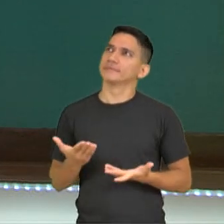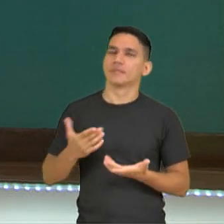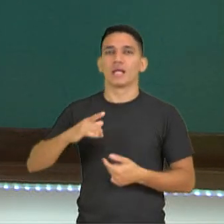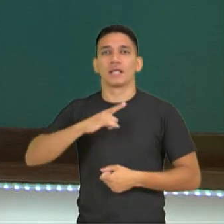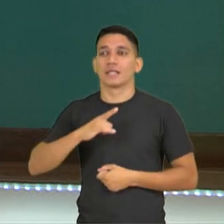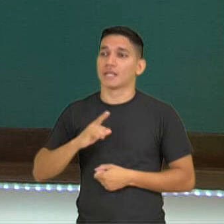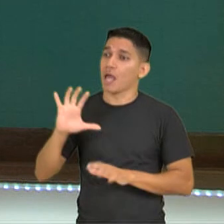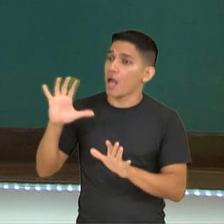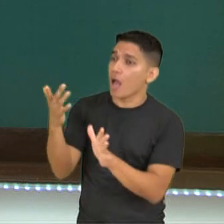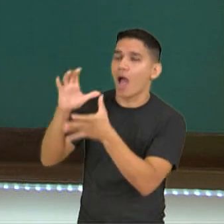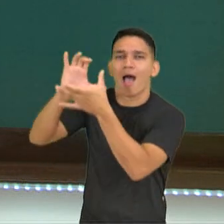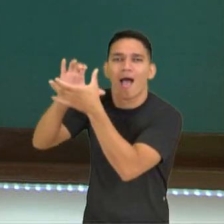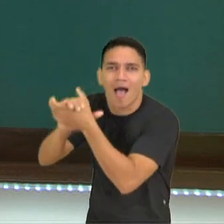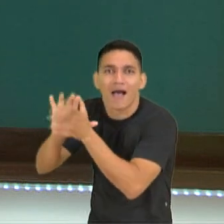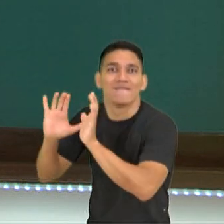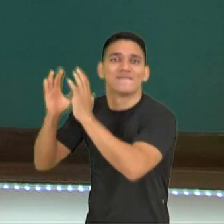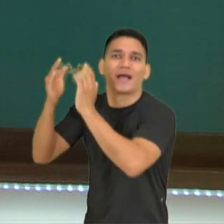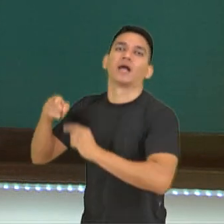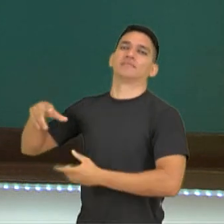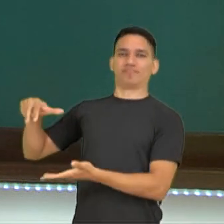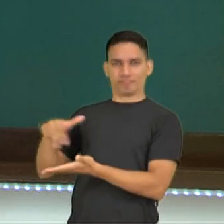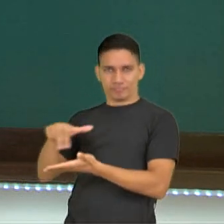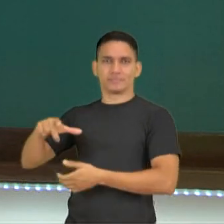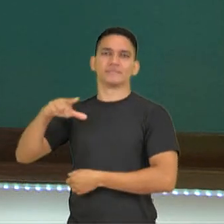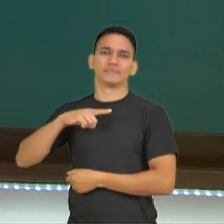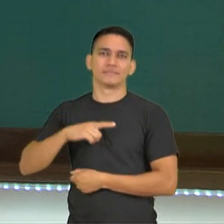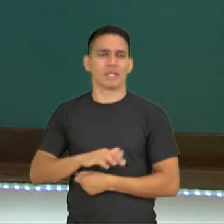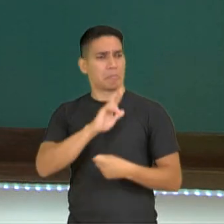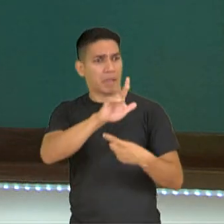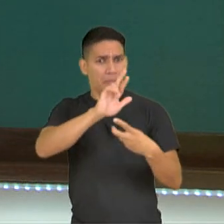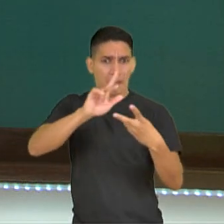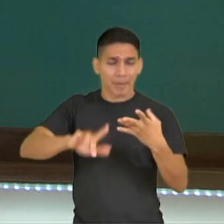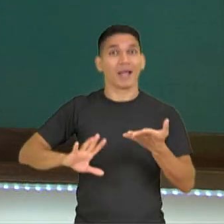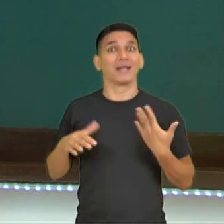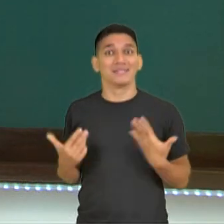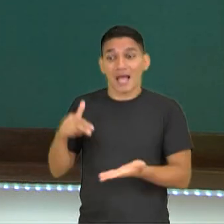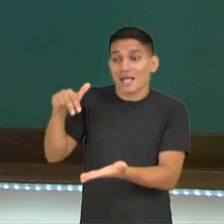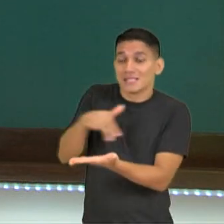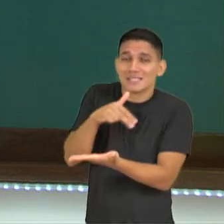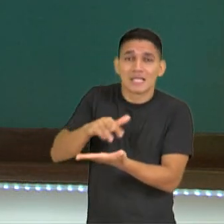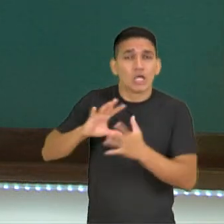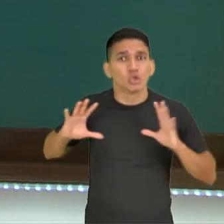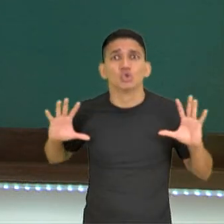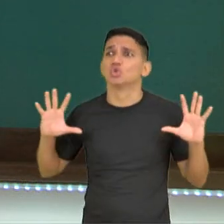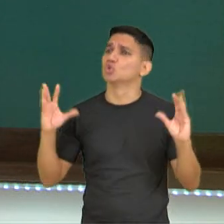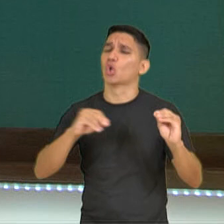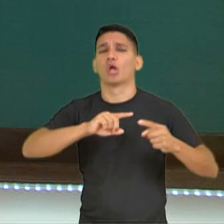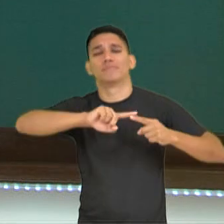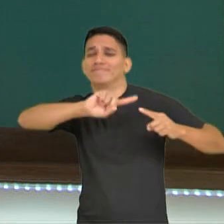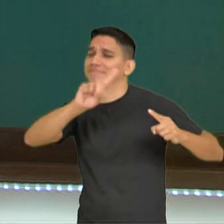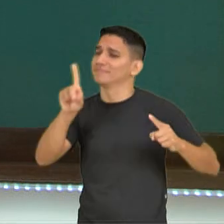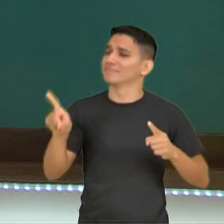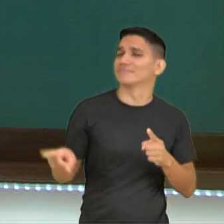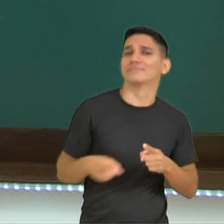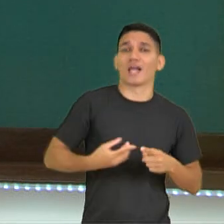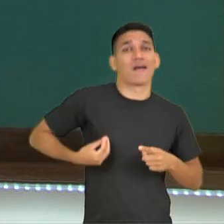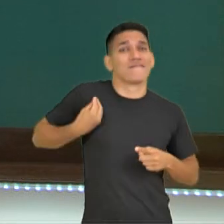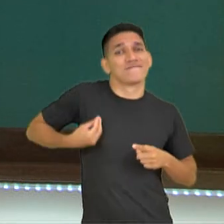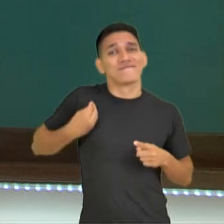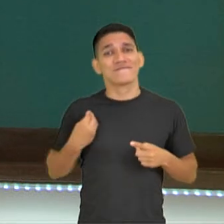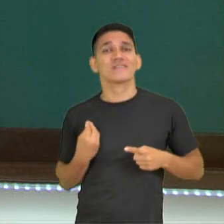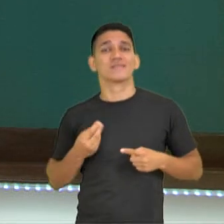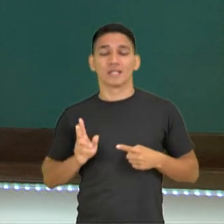Tinha um casamento, uma festa, tinha dança. Ela representava todos esses ciclos da vida da